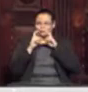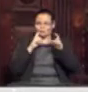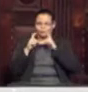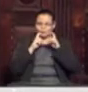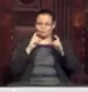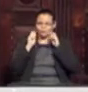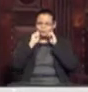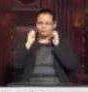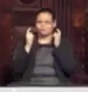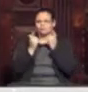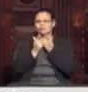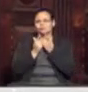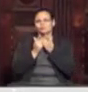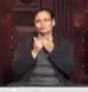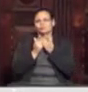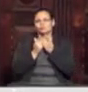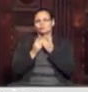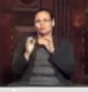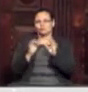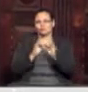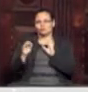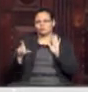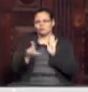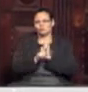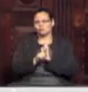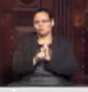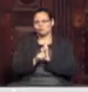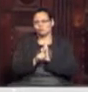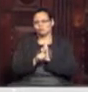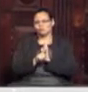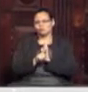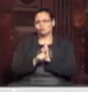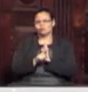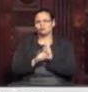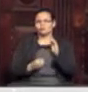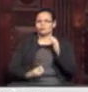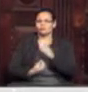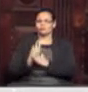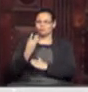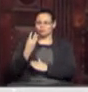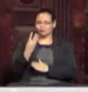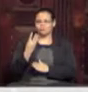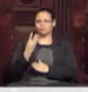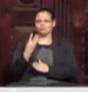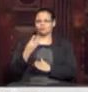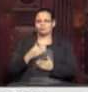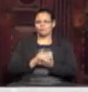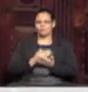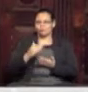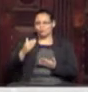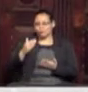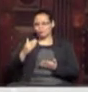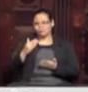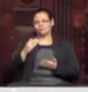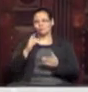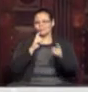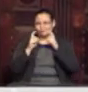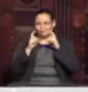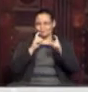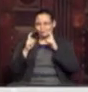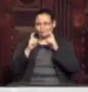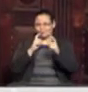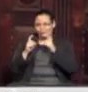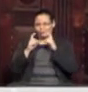nessa casa um projeto de lei que surgiu a partir de uma